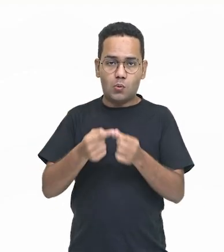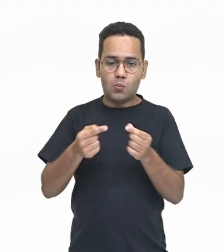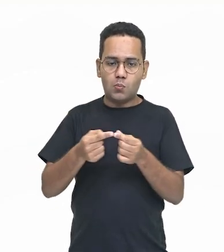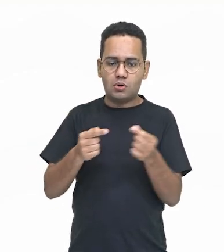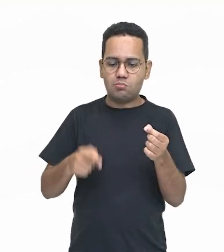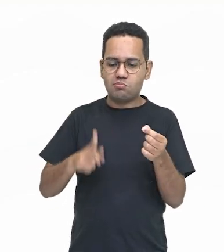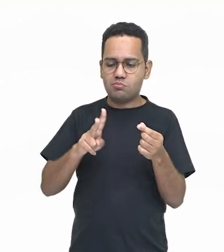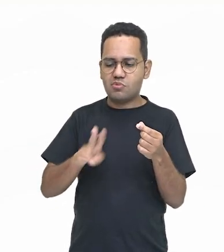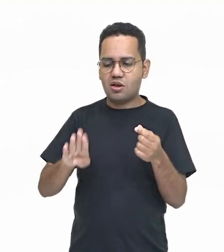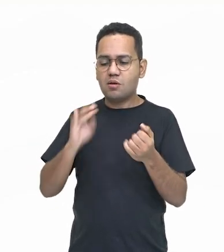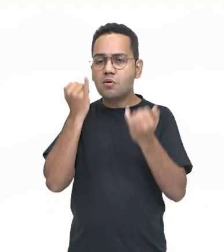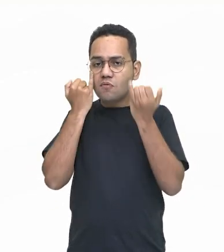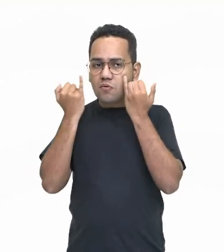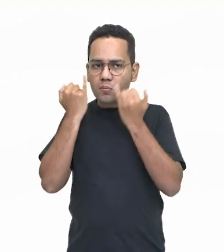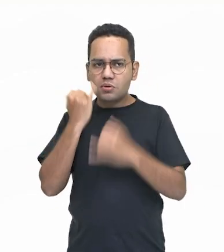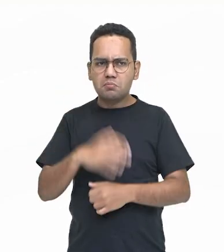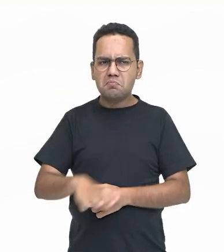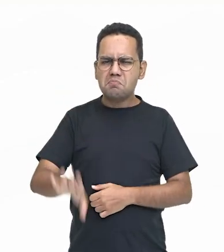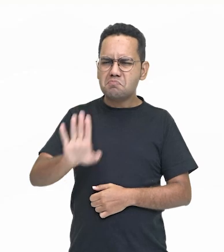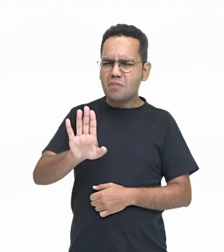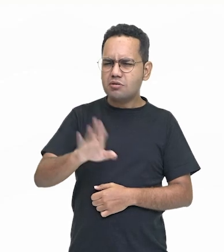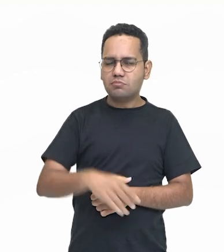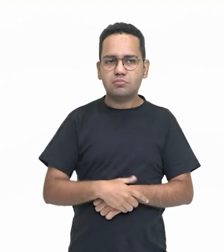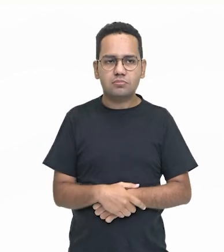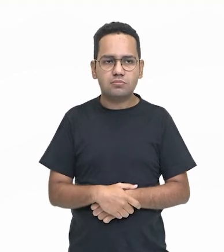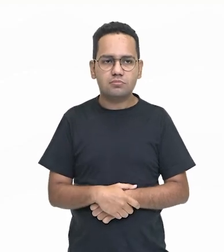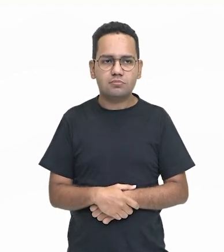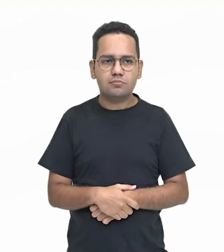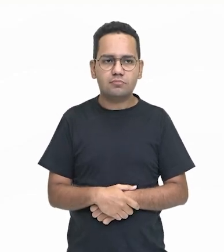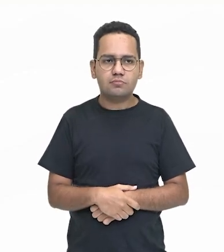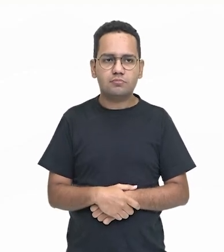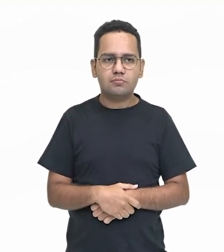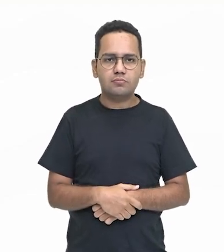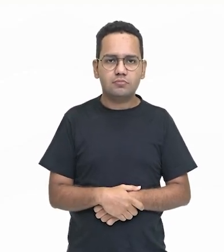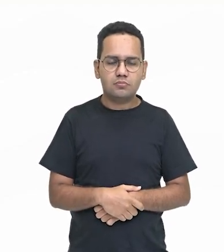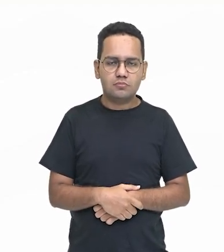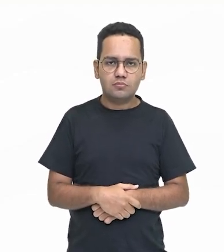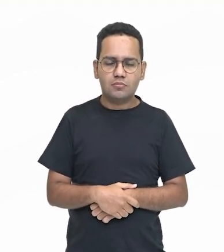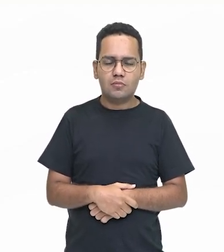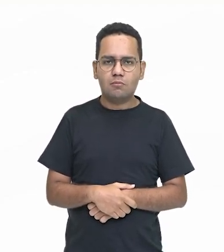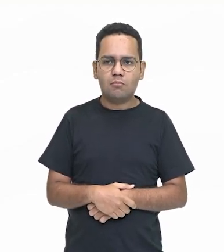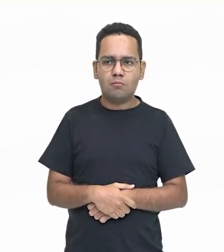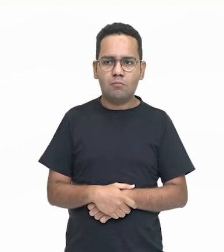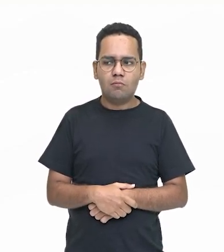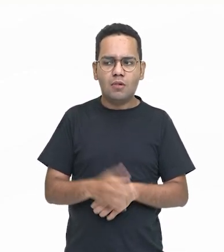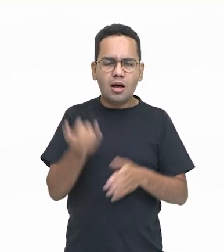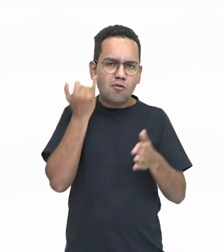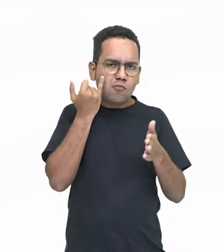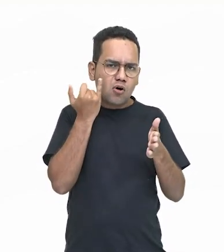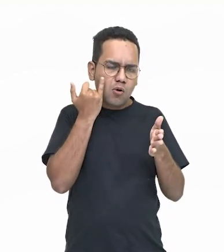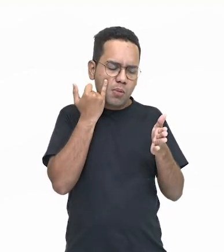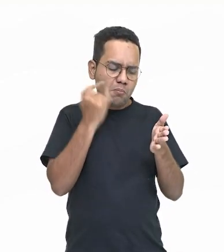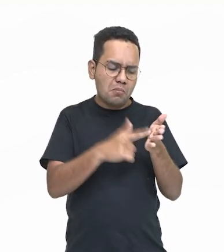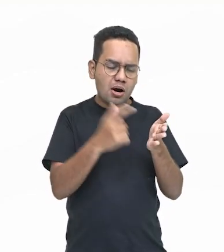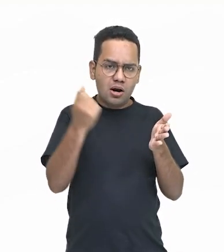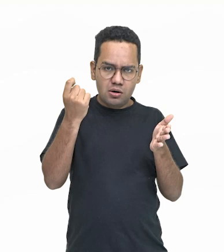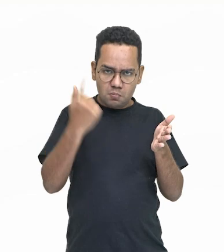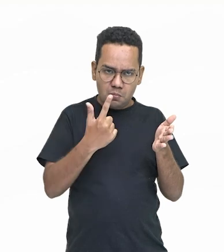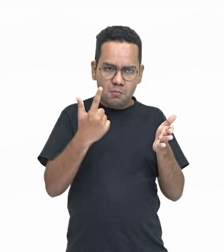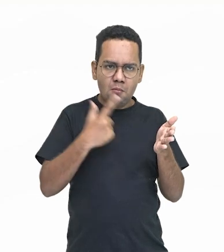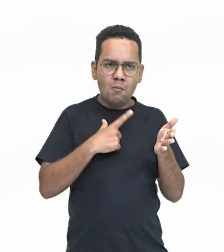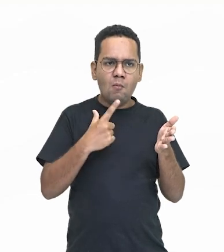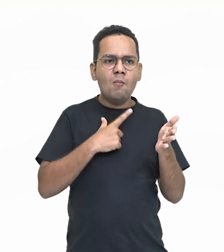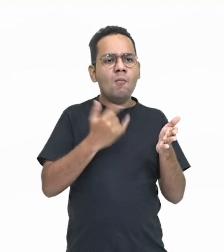em quilowatt-hora? Porque lá na sua conta de energia, o valor do quilowatt-hora é